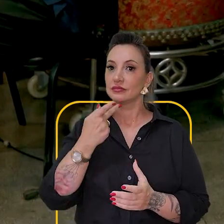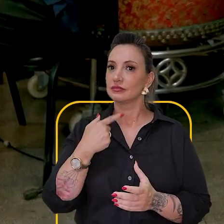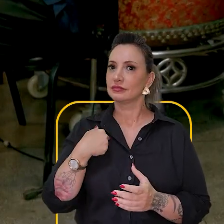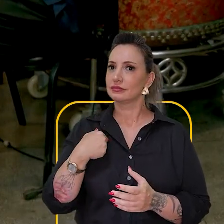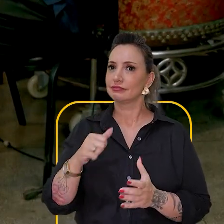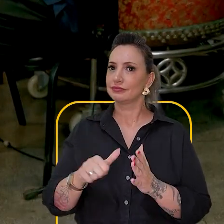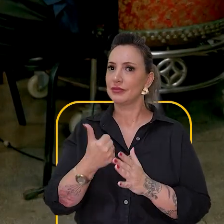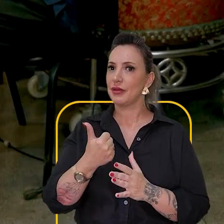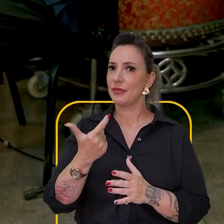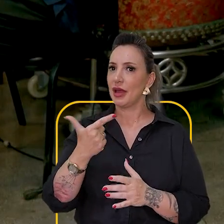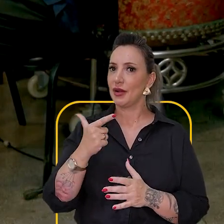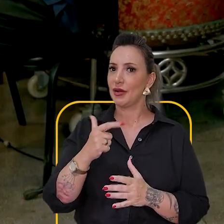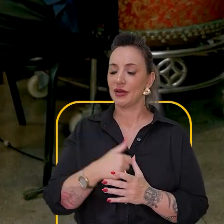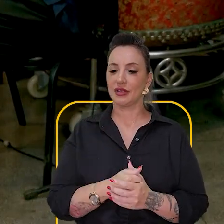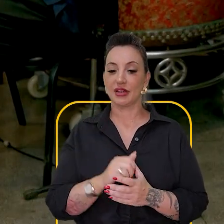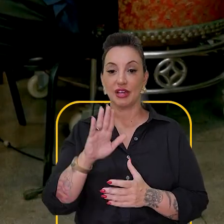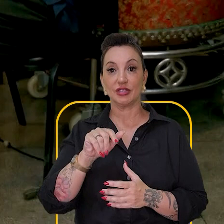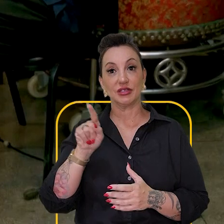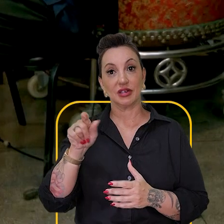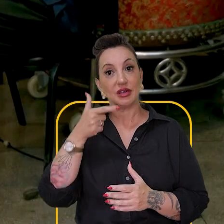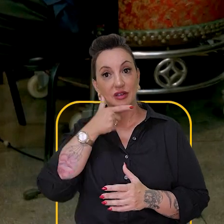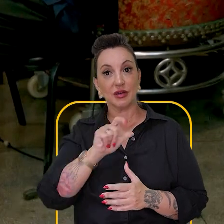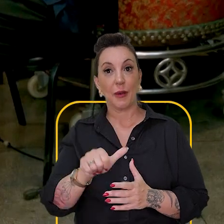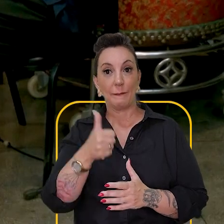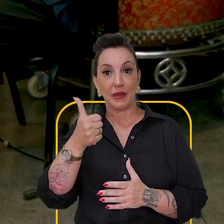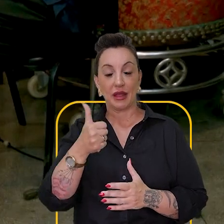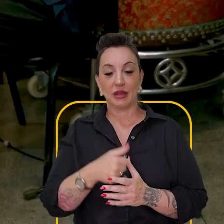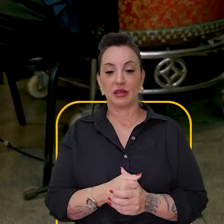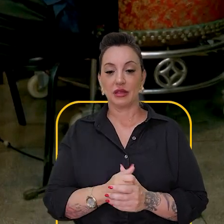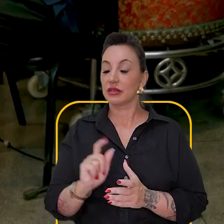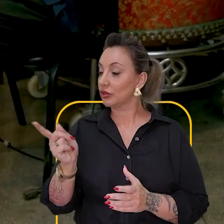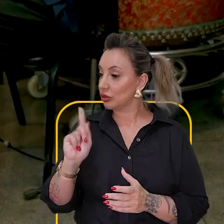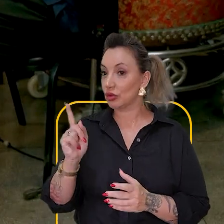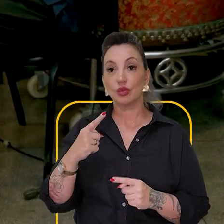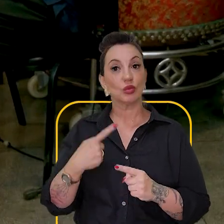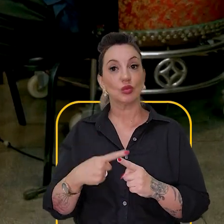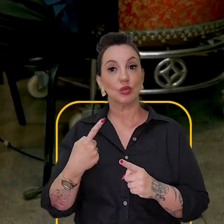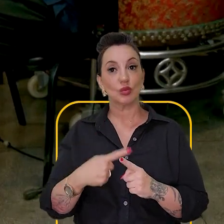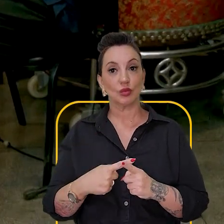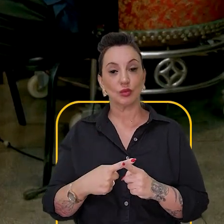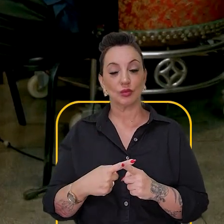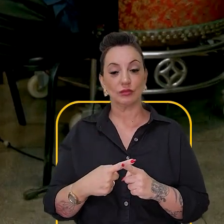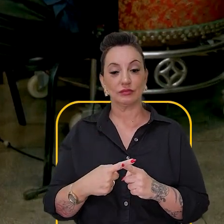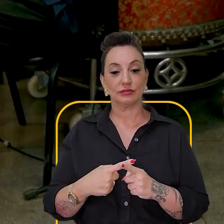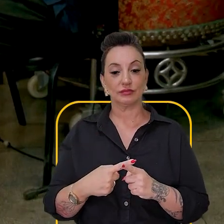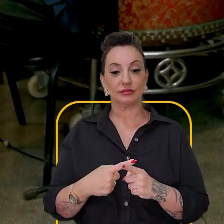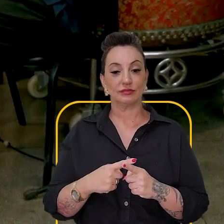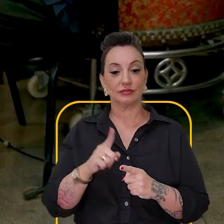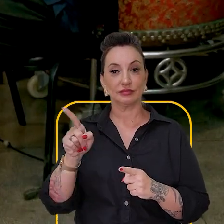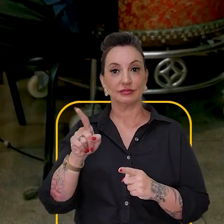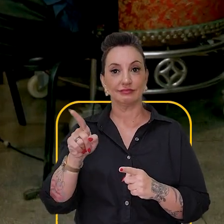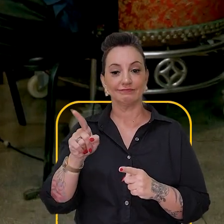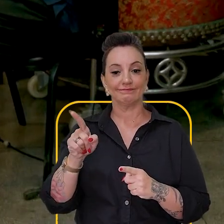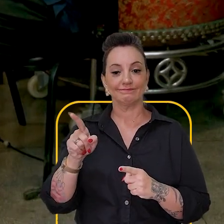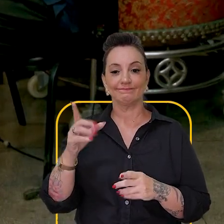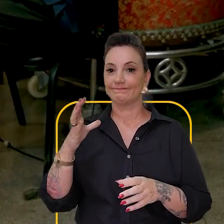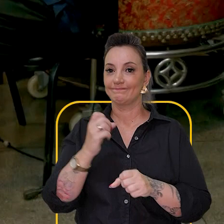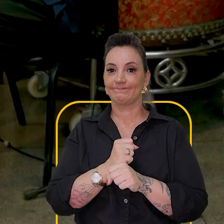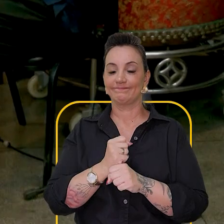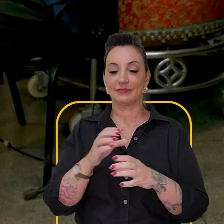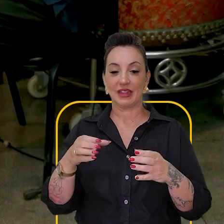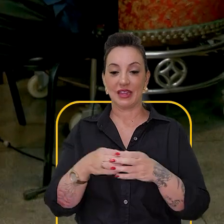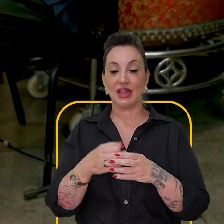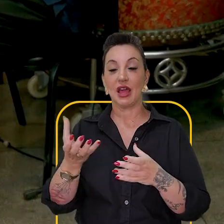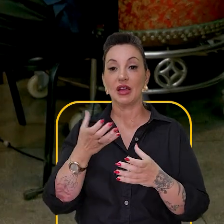brasileiro e ele me chamou e eu falei mas eu não peguei o primeiro né Chama Quem pegou o primeiro ele falou